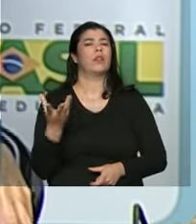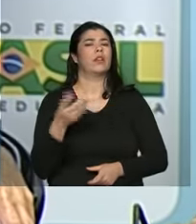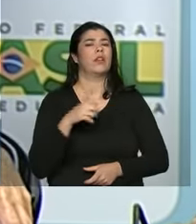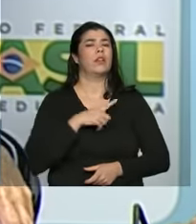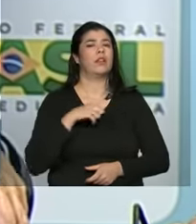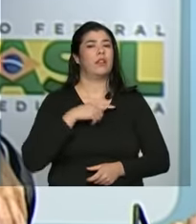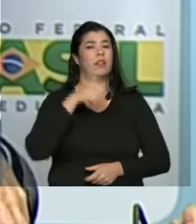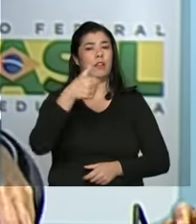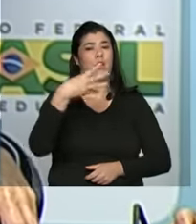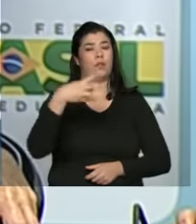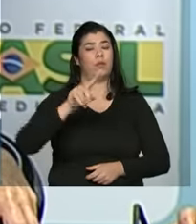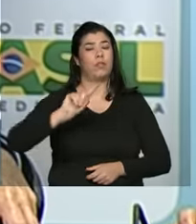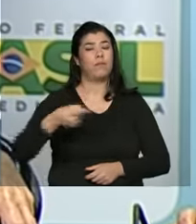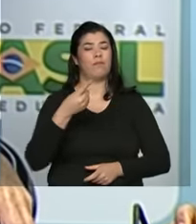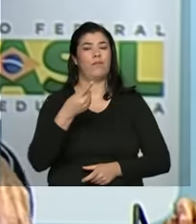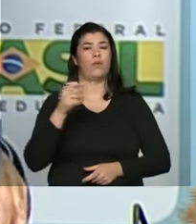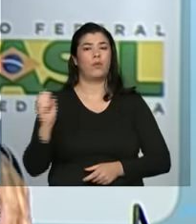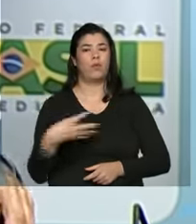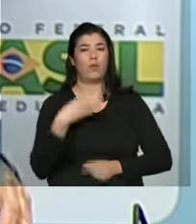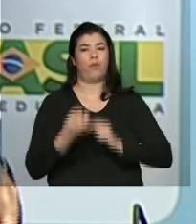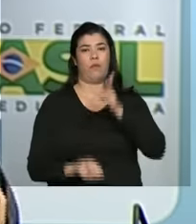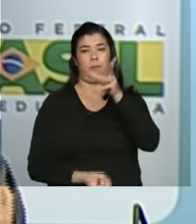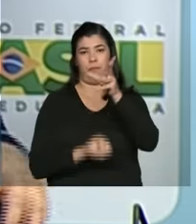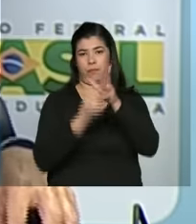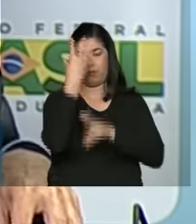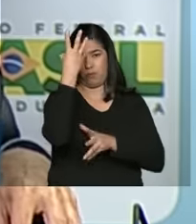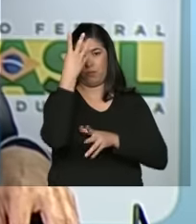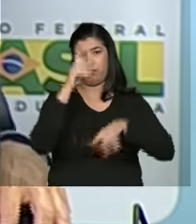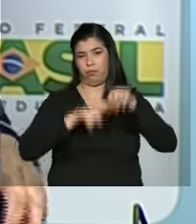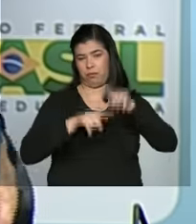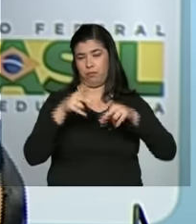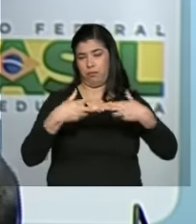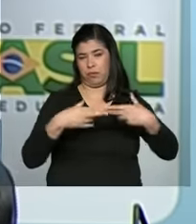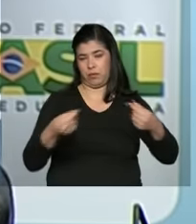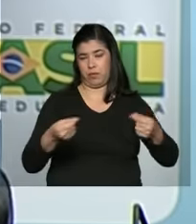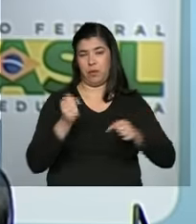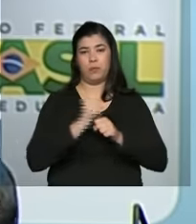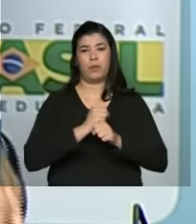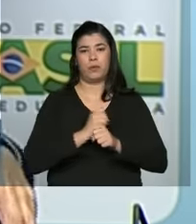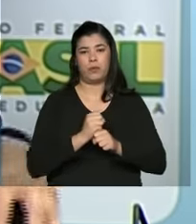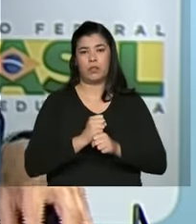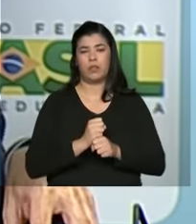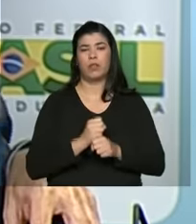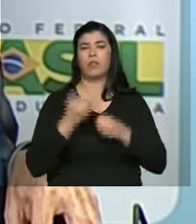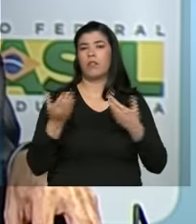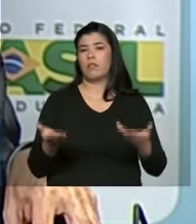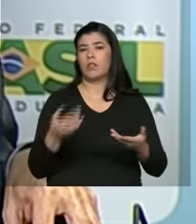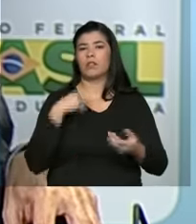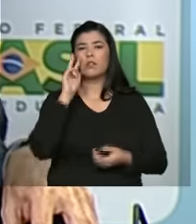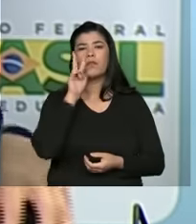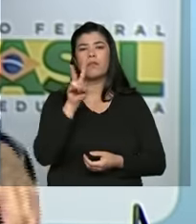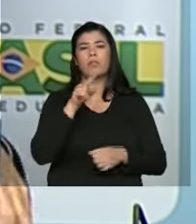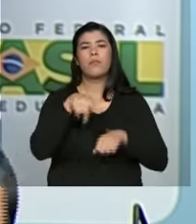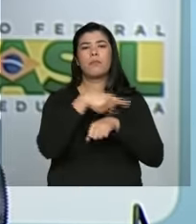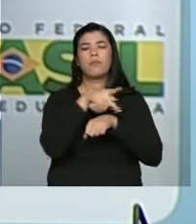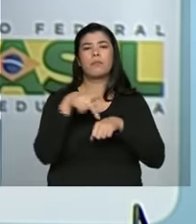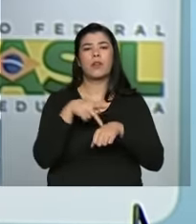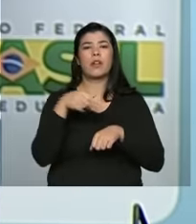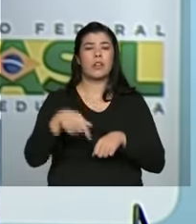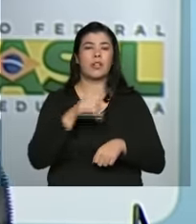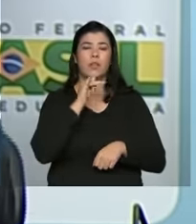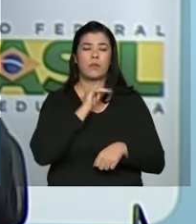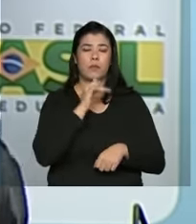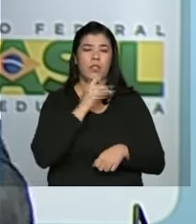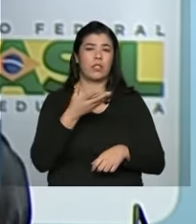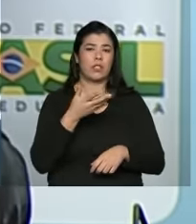14.000 produtos por ano no essa é uma tendência dos chamados eh países emergentes países como é o caso